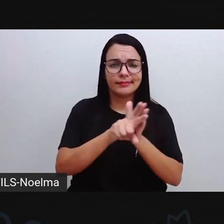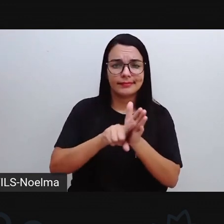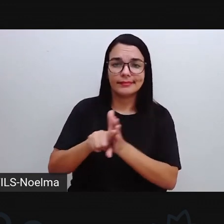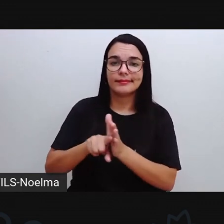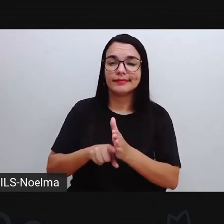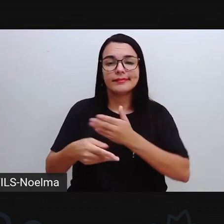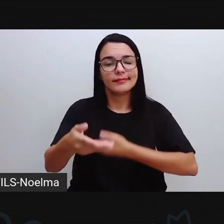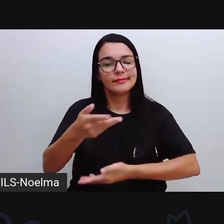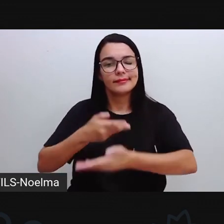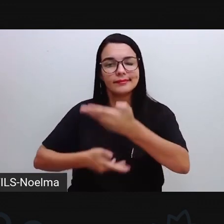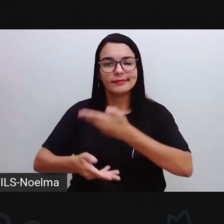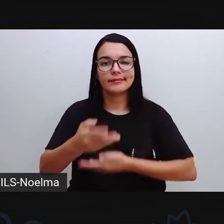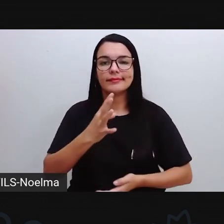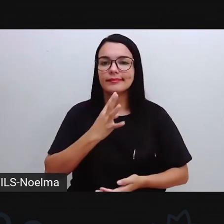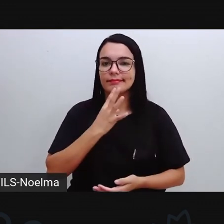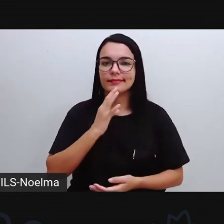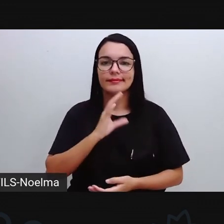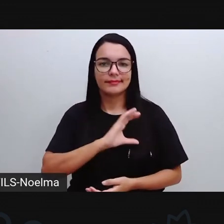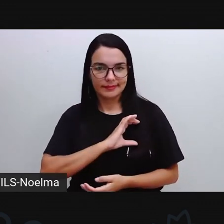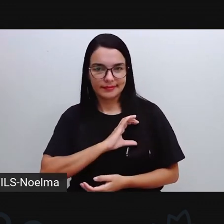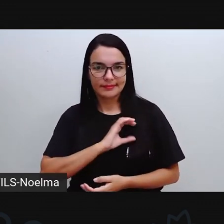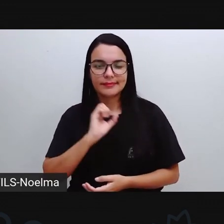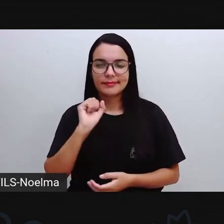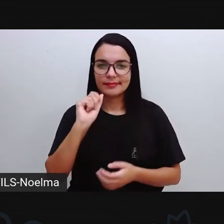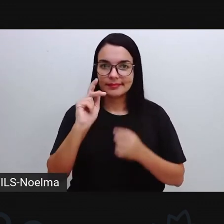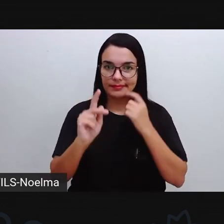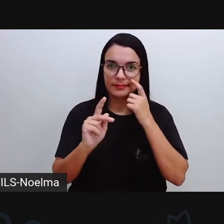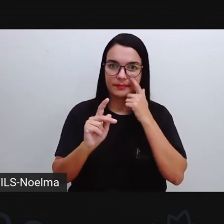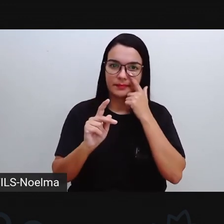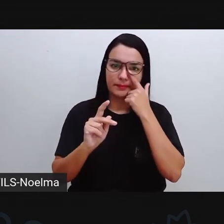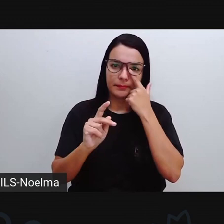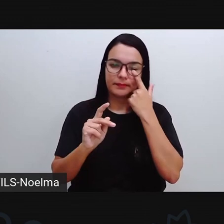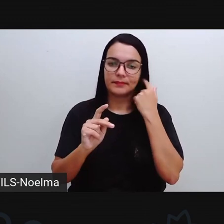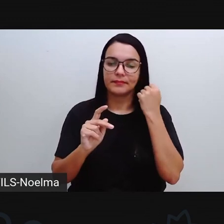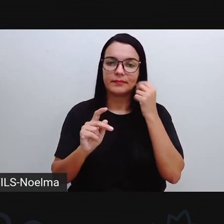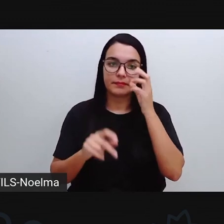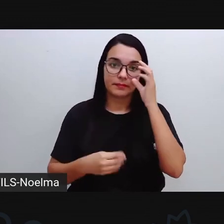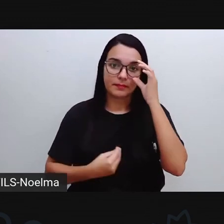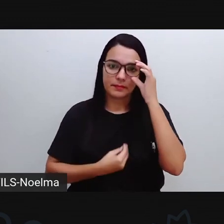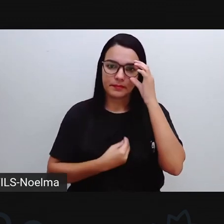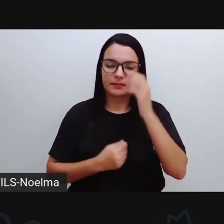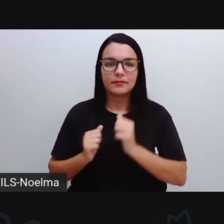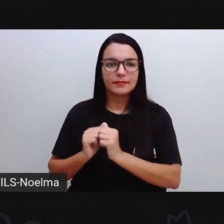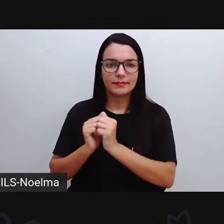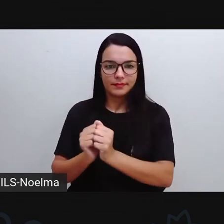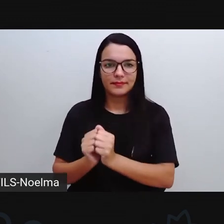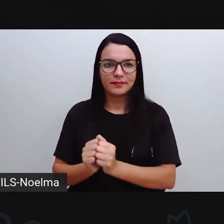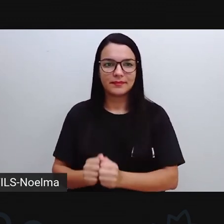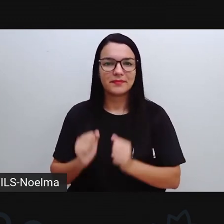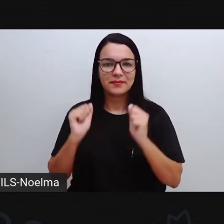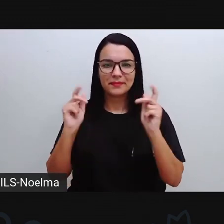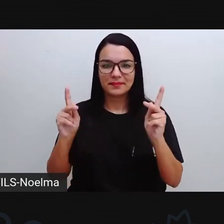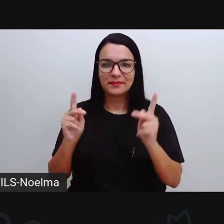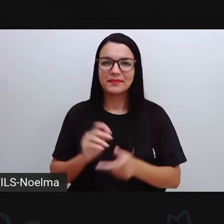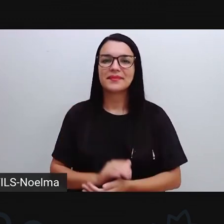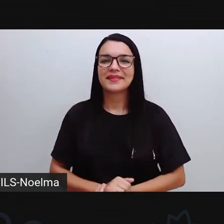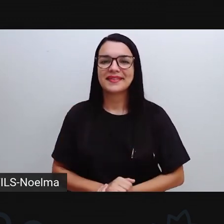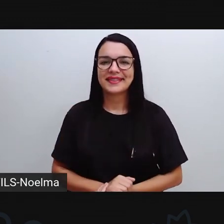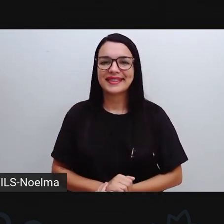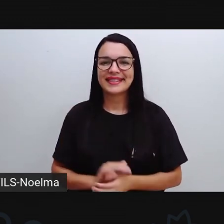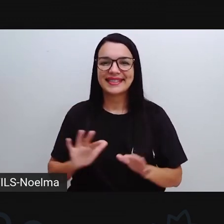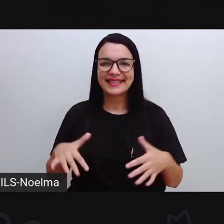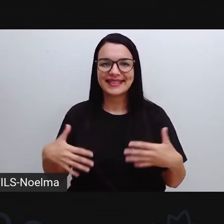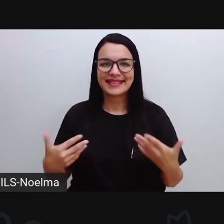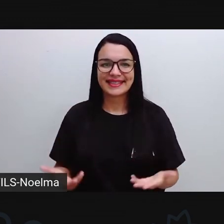esses conhecimentos aí com os colegas de vocês quando vocês estiverem no momento presencial, certinho? Bom,